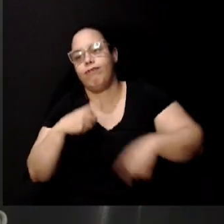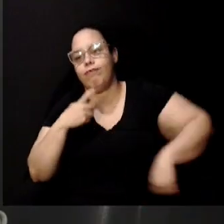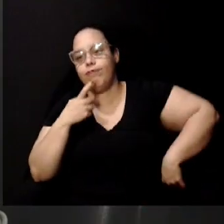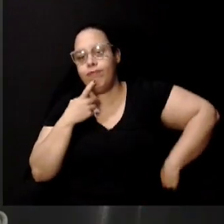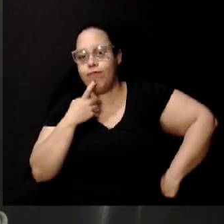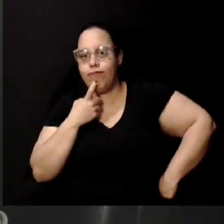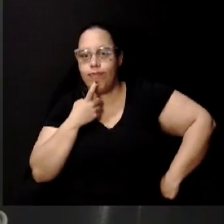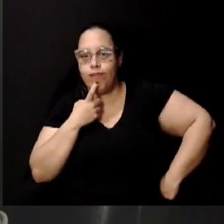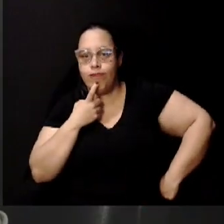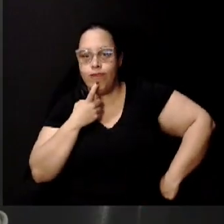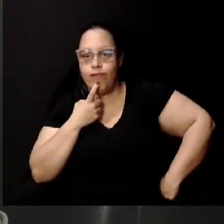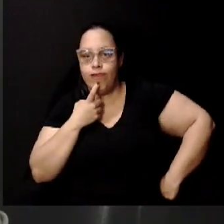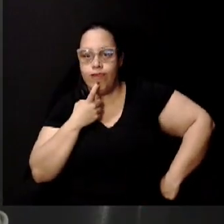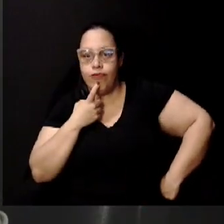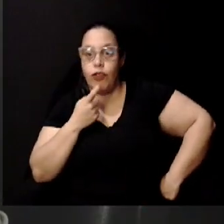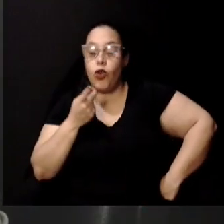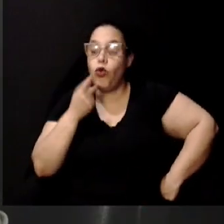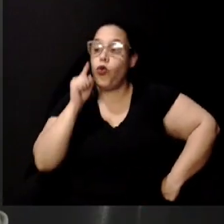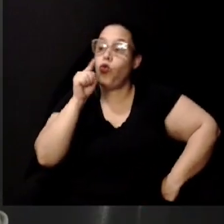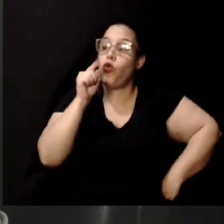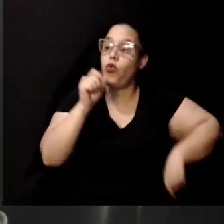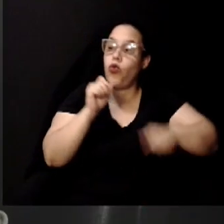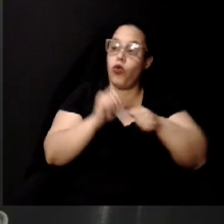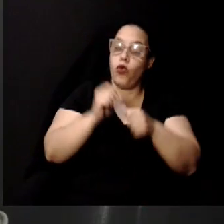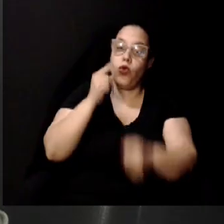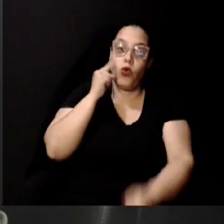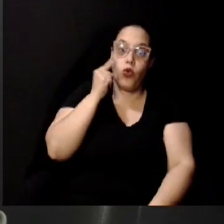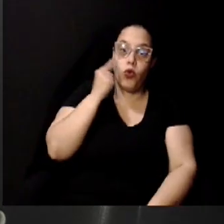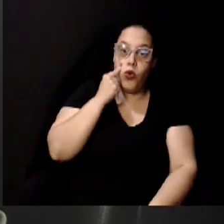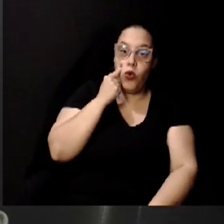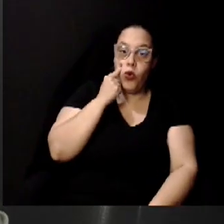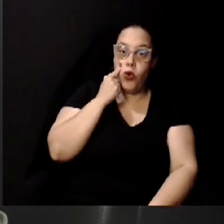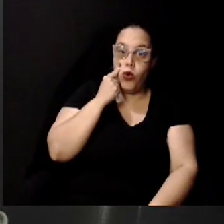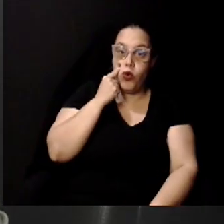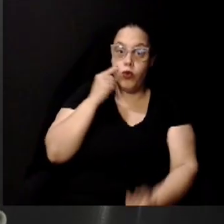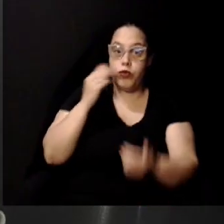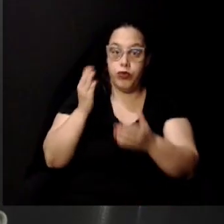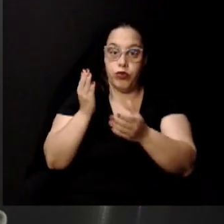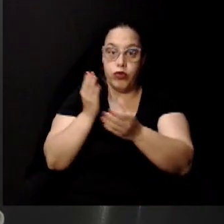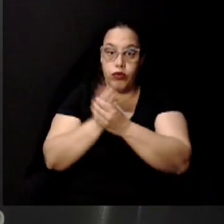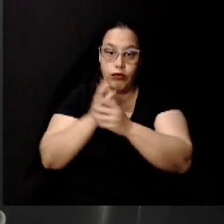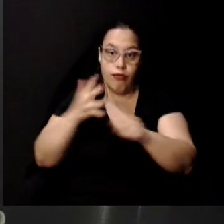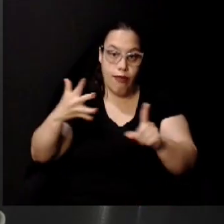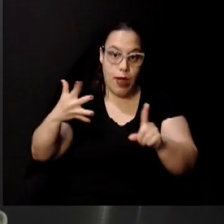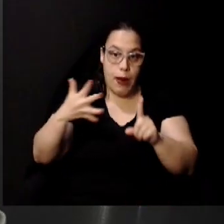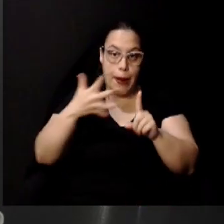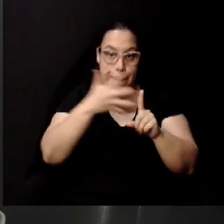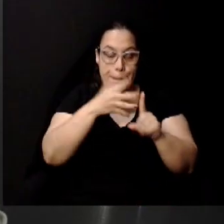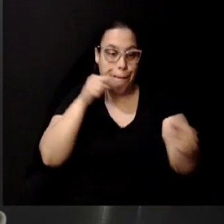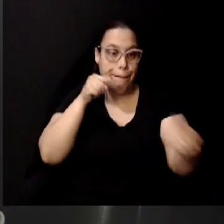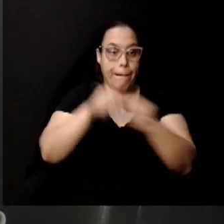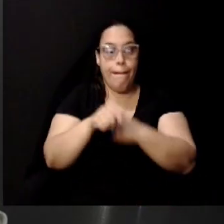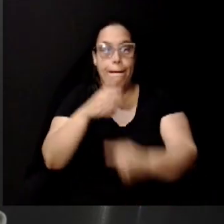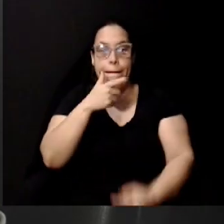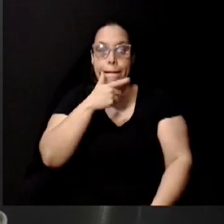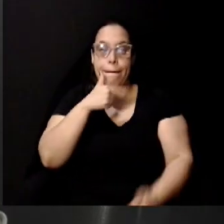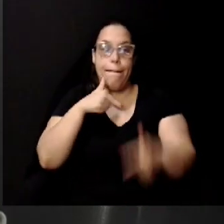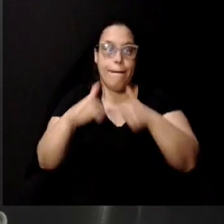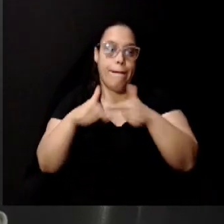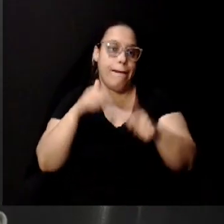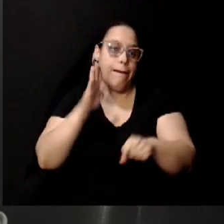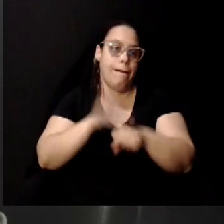você fazer... O que a gente vê é que o processo de perseguição contra os trabalhadores, ele está cada vez mais